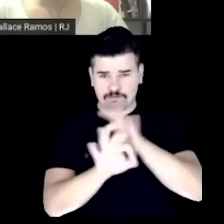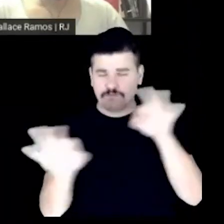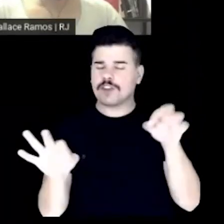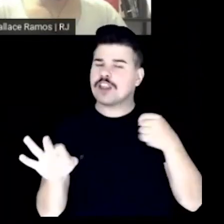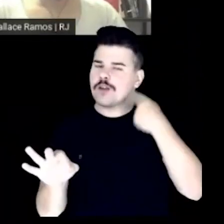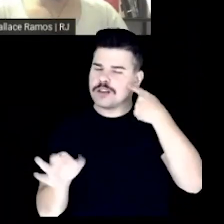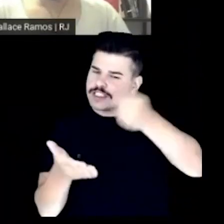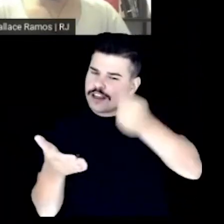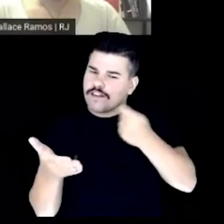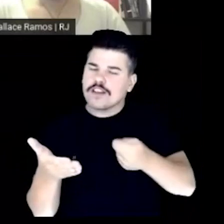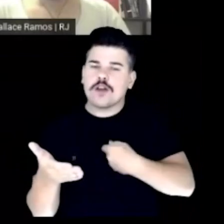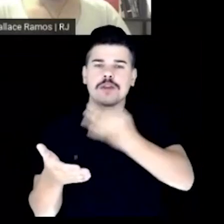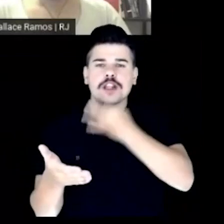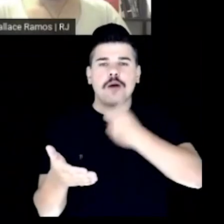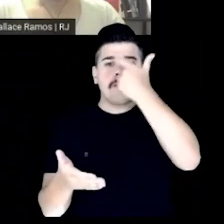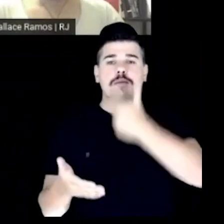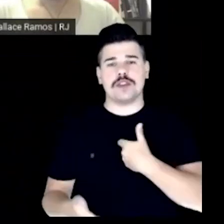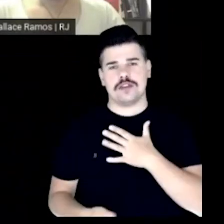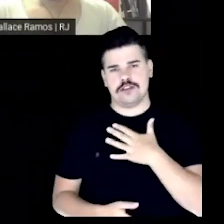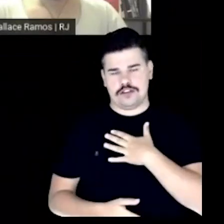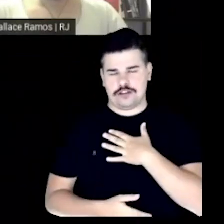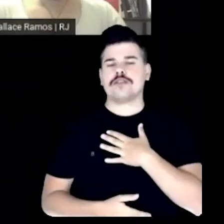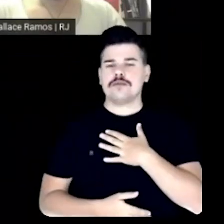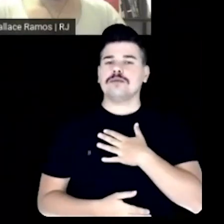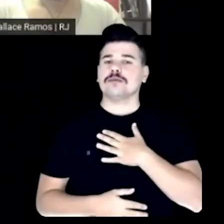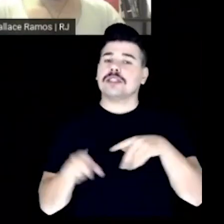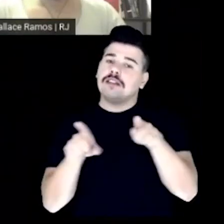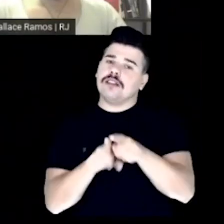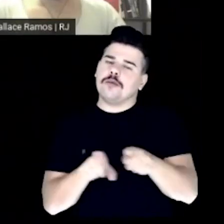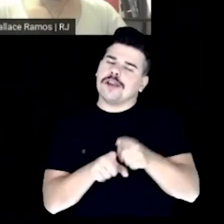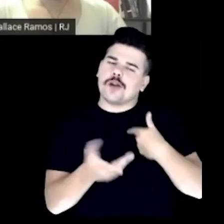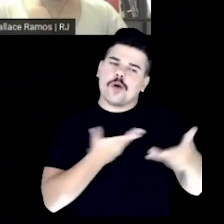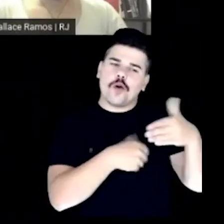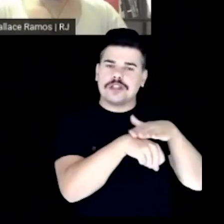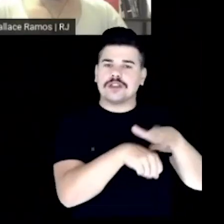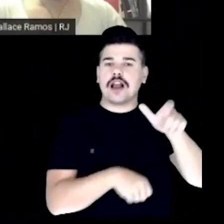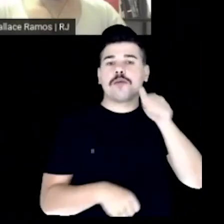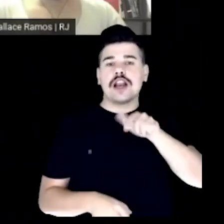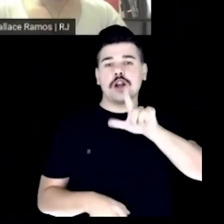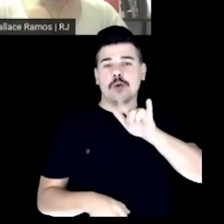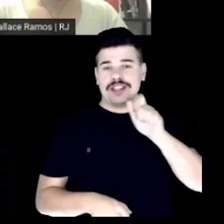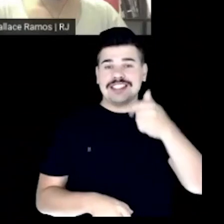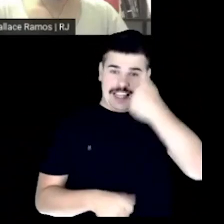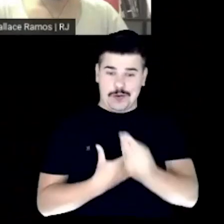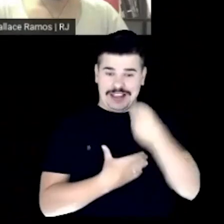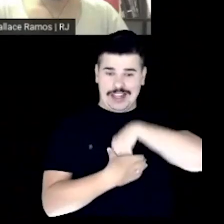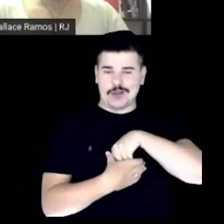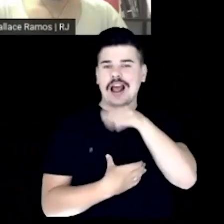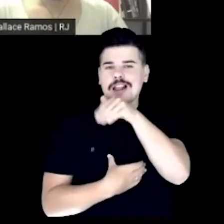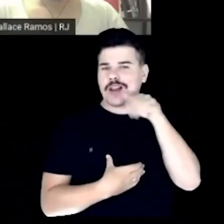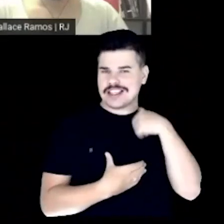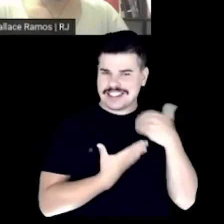é um metalivro, né? Eu também contei com o meu leitor adolescente. E, ao mesmo tempo, conversando com a Luísa adolescente. A